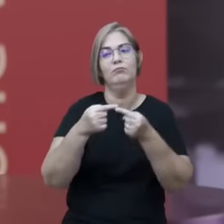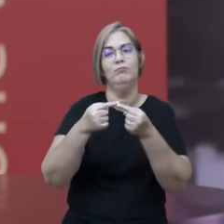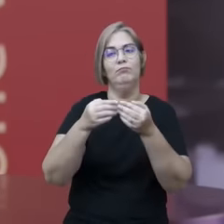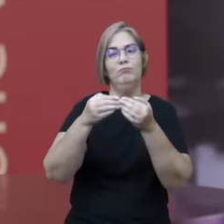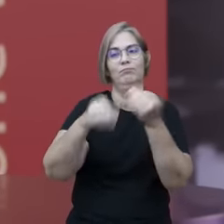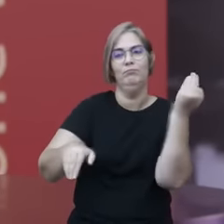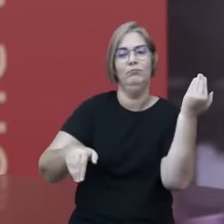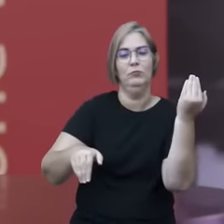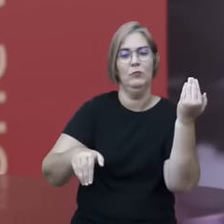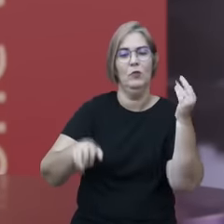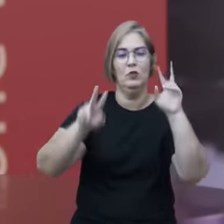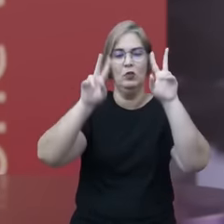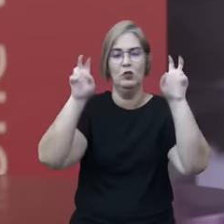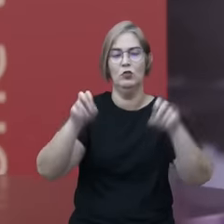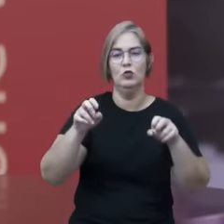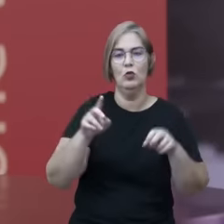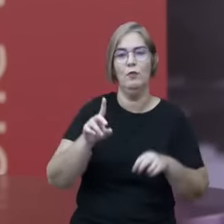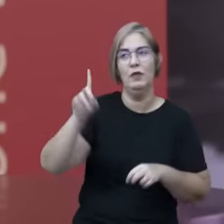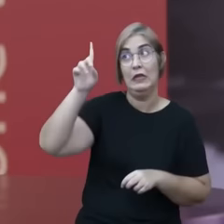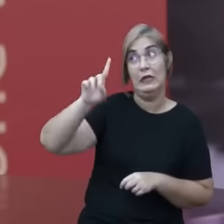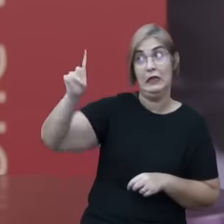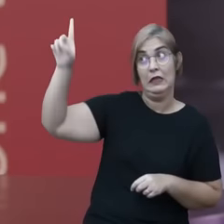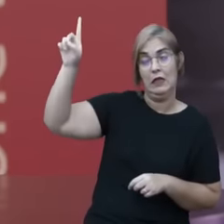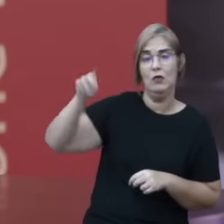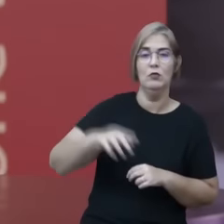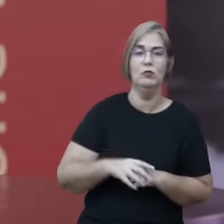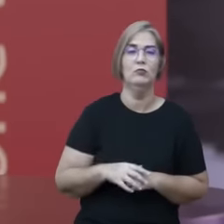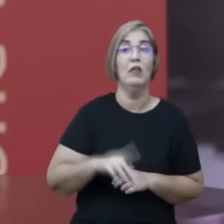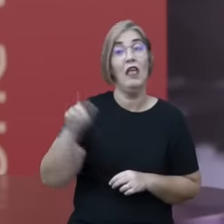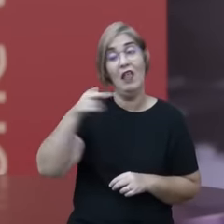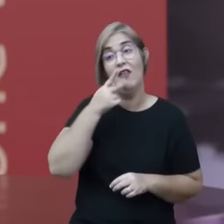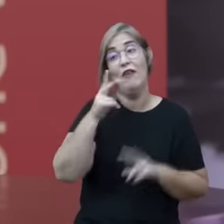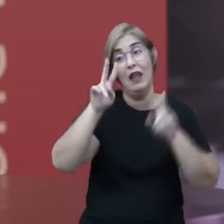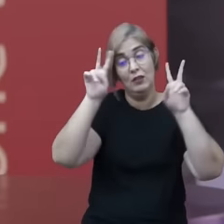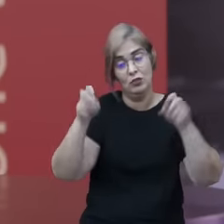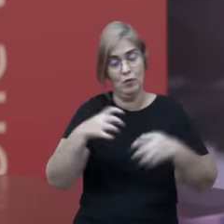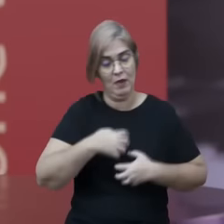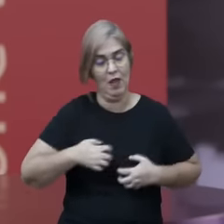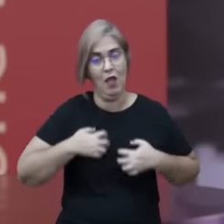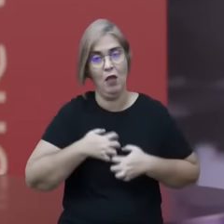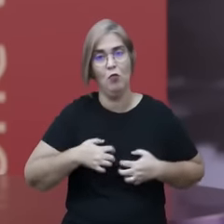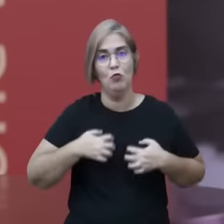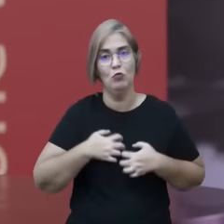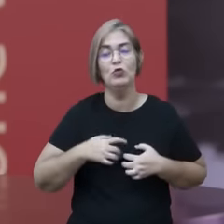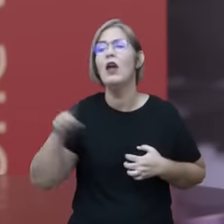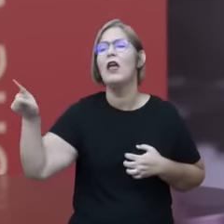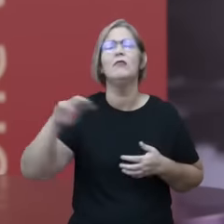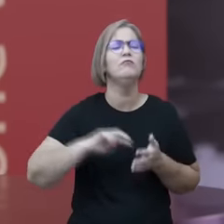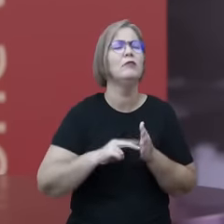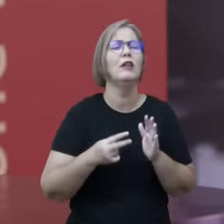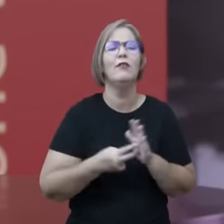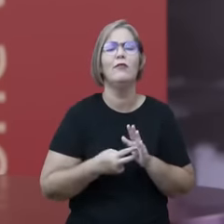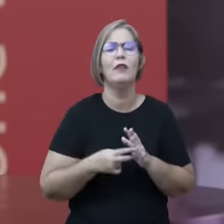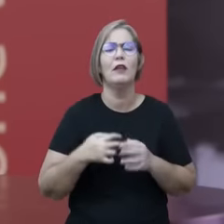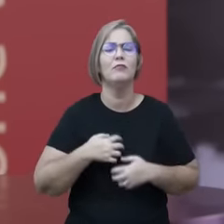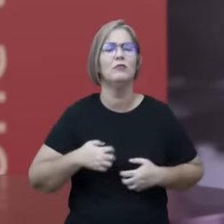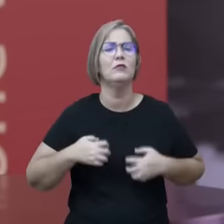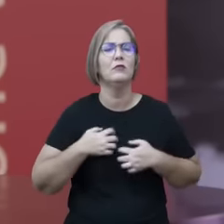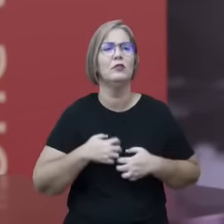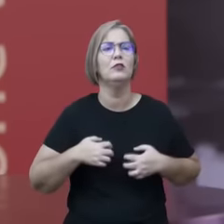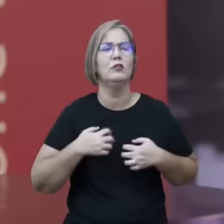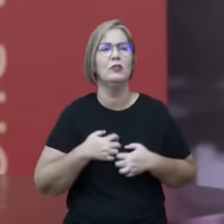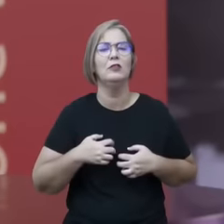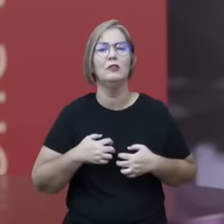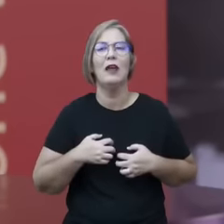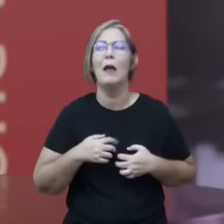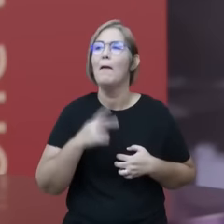retomarão também esses conceitos kirquegardianos da angústia, né? angústia, essa divisão do nosso ser entre o finito e o infinito. É justamente